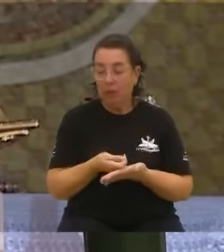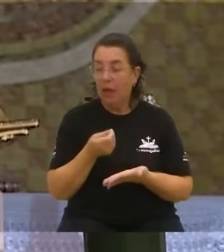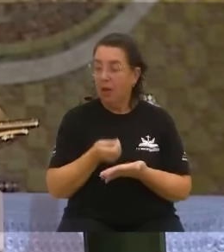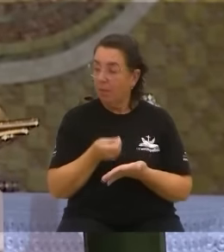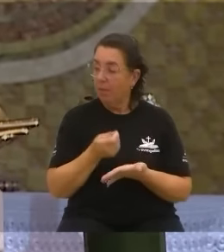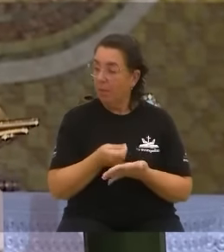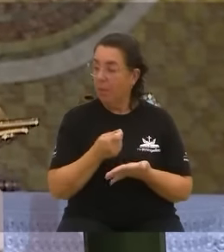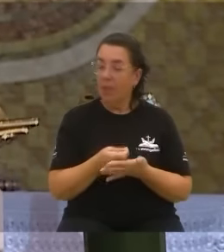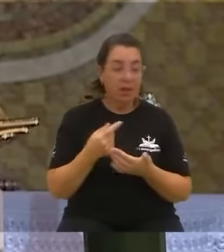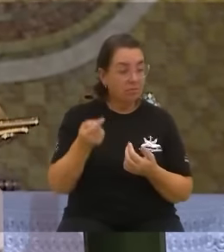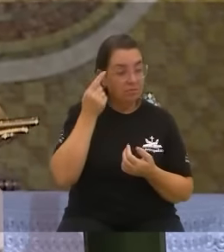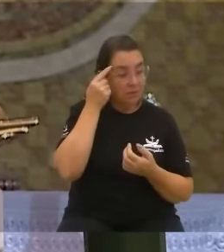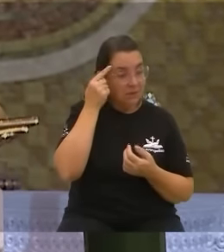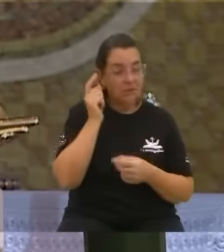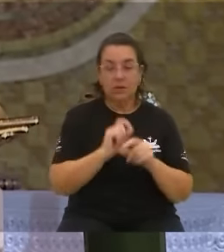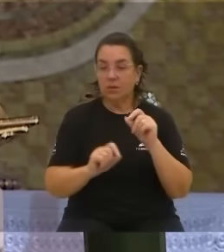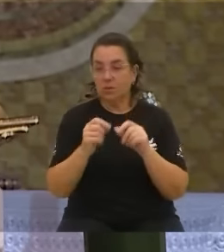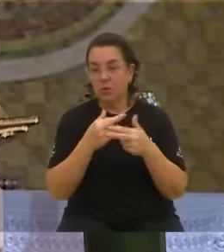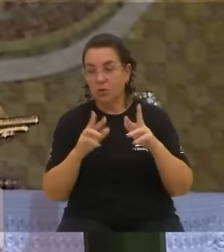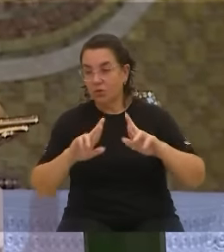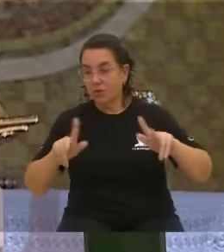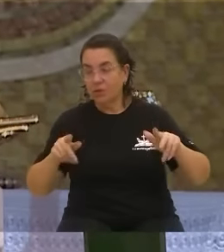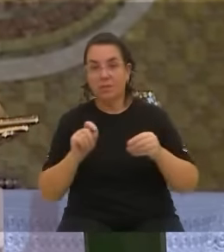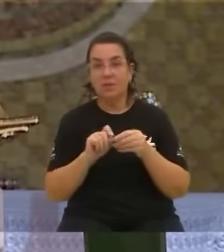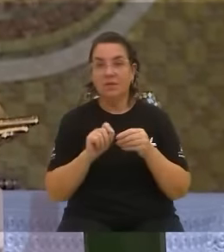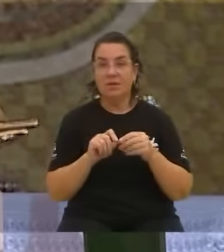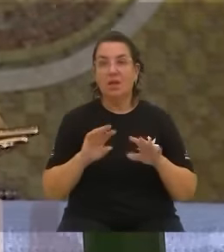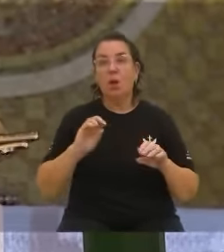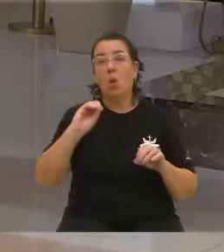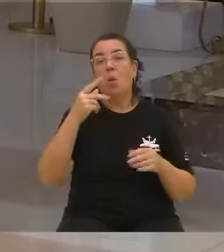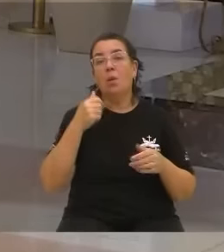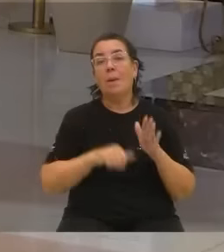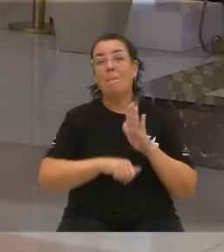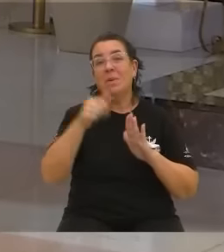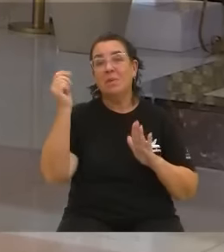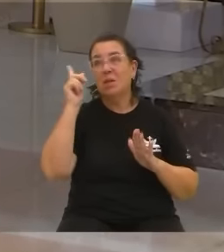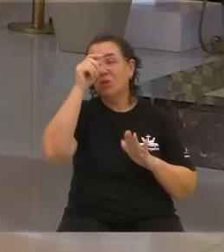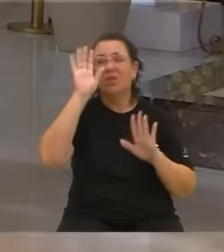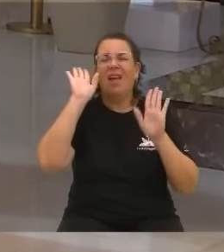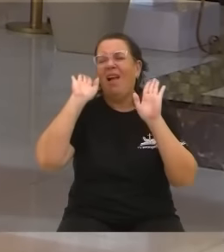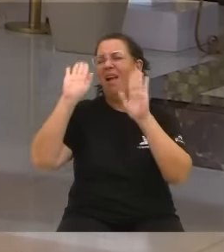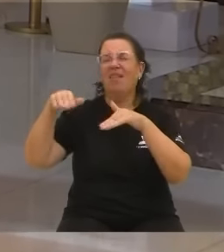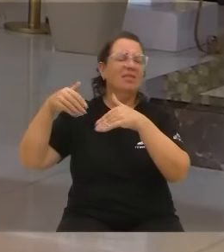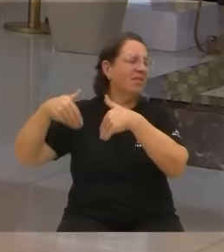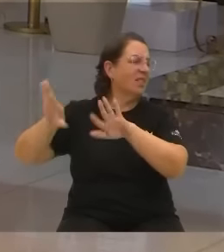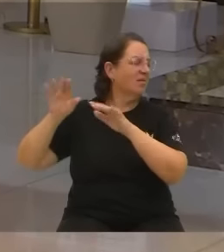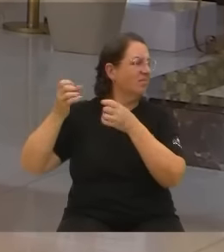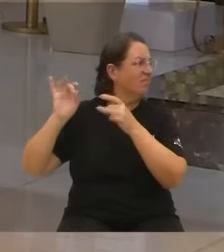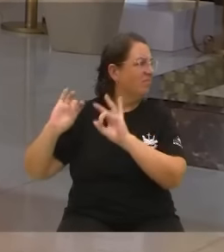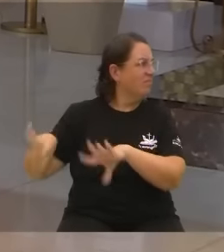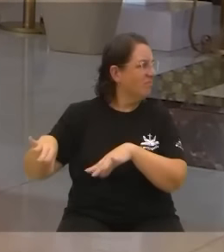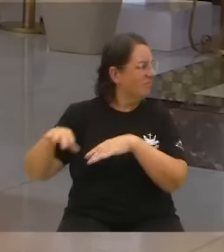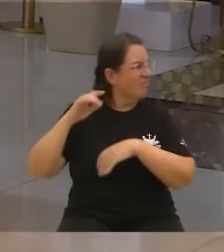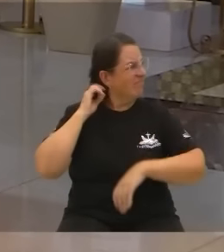Persistente, criativos e insistentes? Ou na primeira dificuldade, nós, eu e